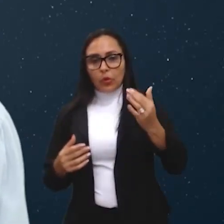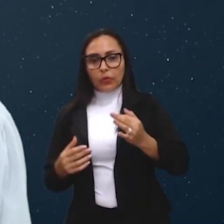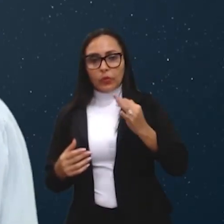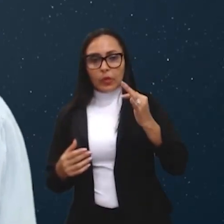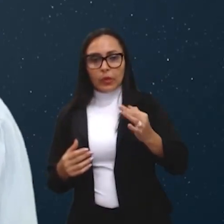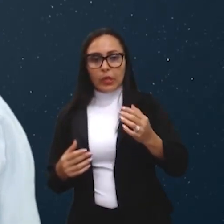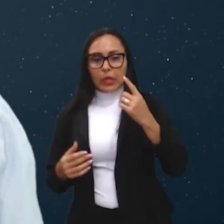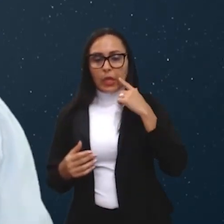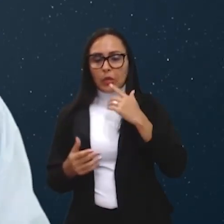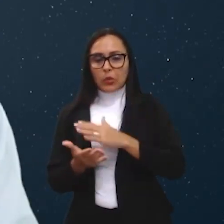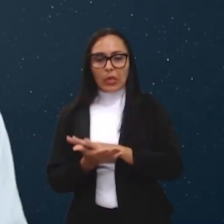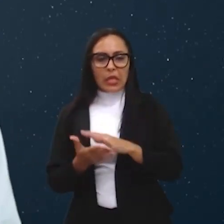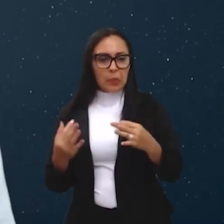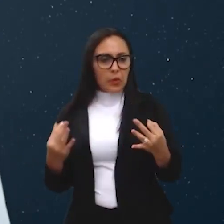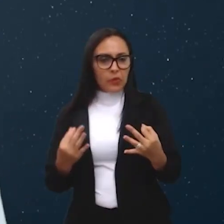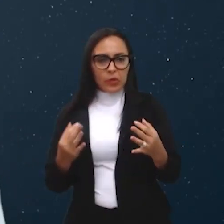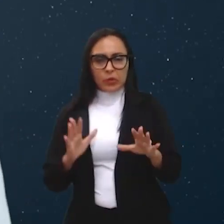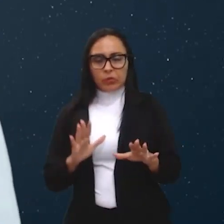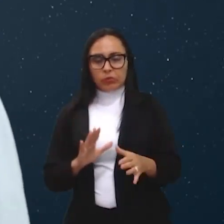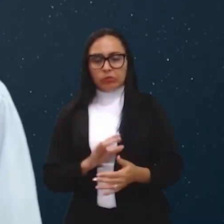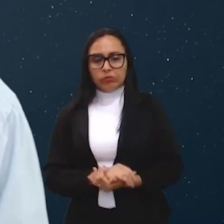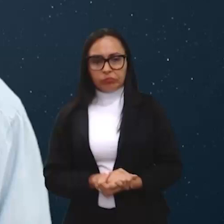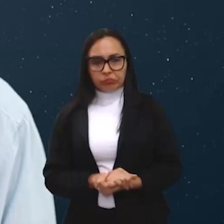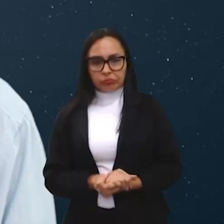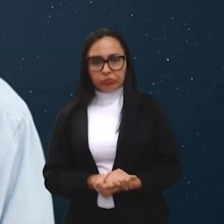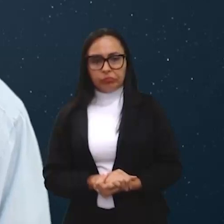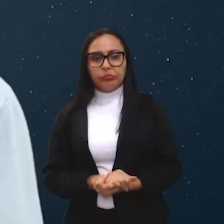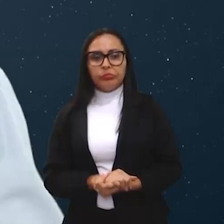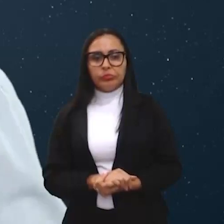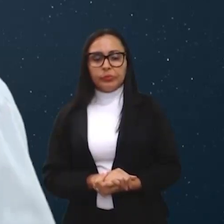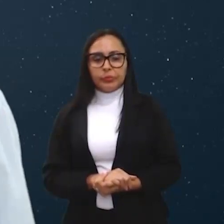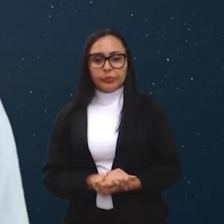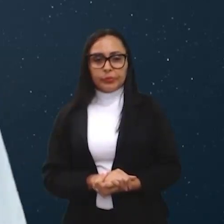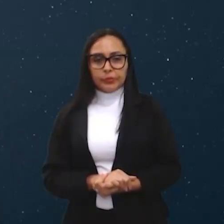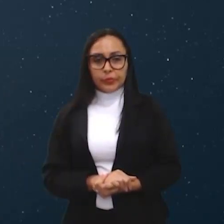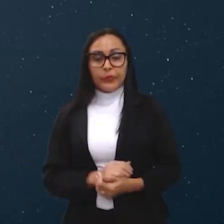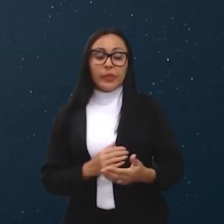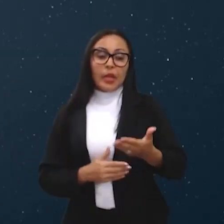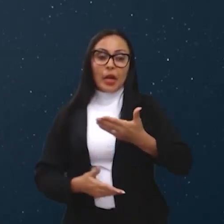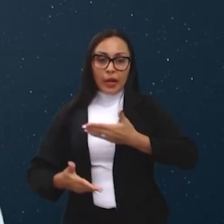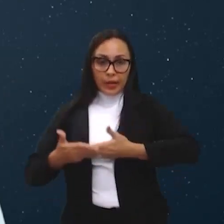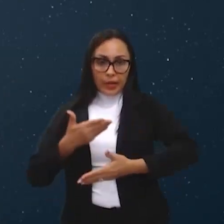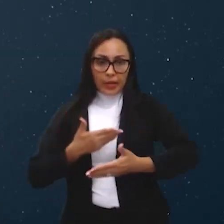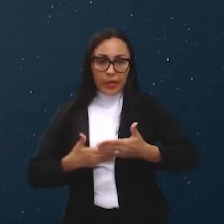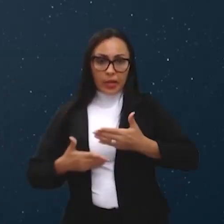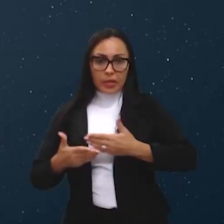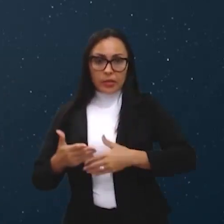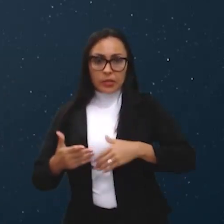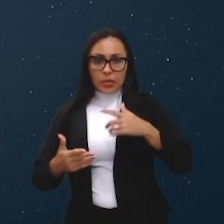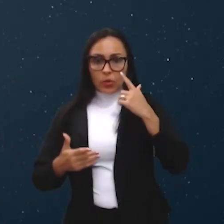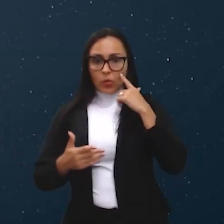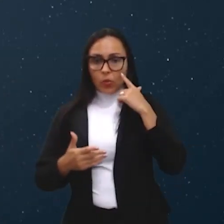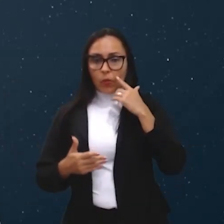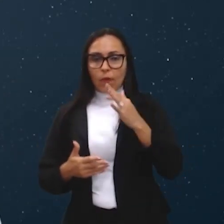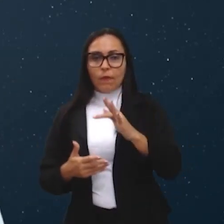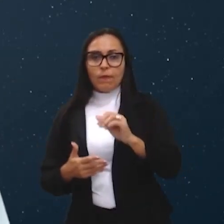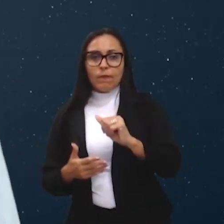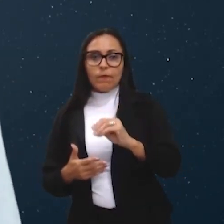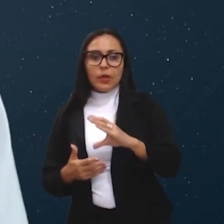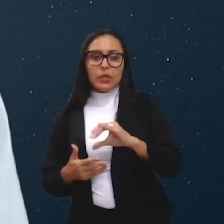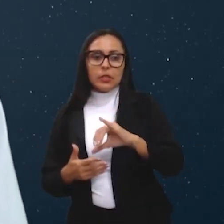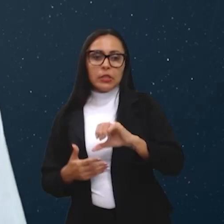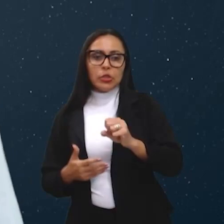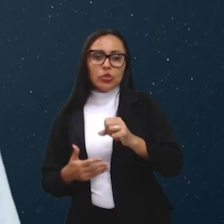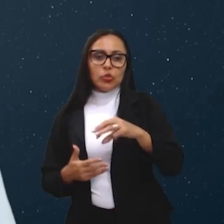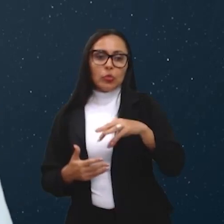né, minha gente? Nada é perfeito. O que é que estraga o futurismo? A relação dele com o fascismo, né?